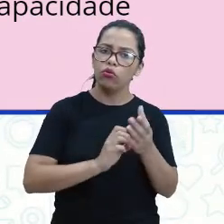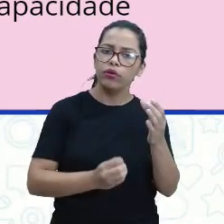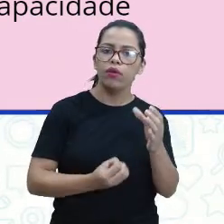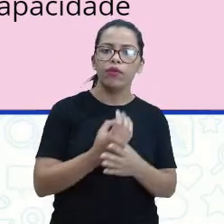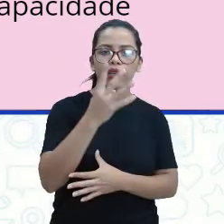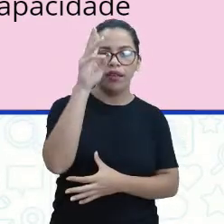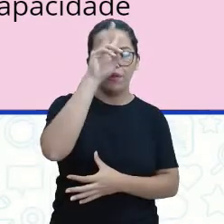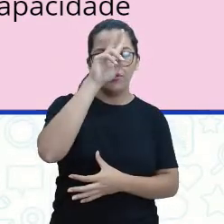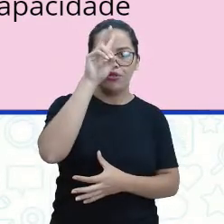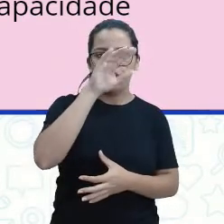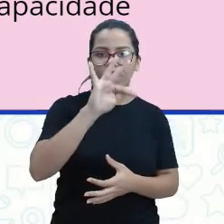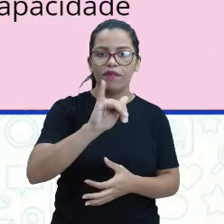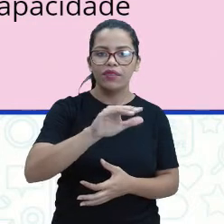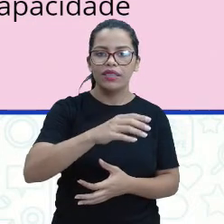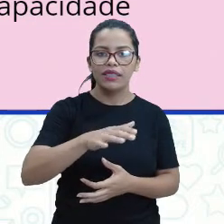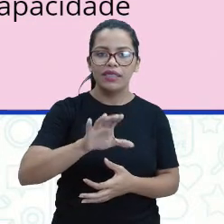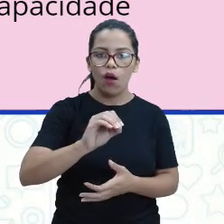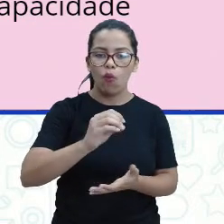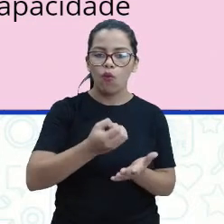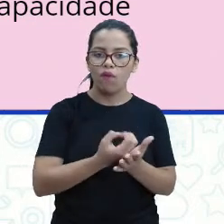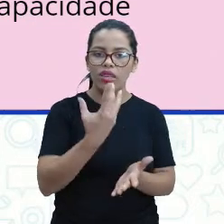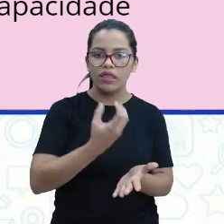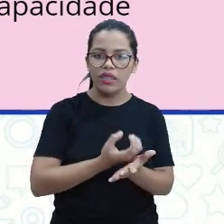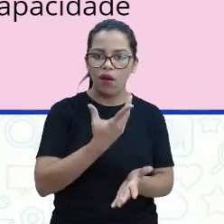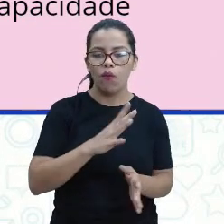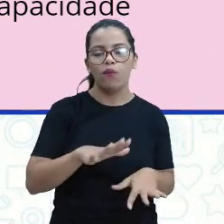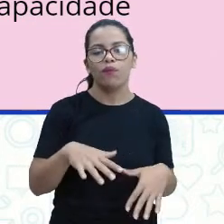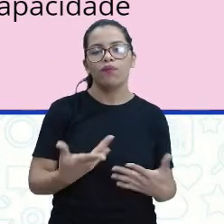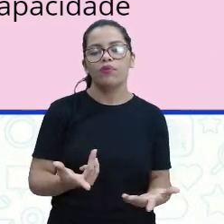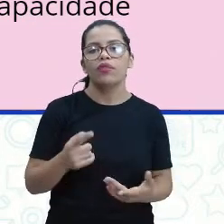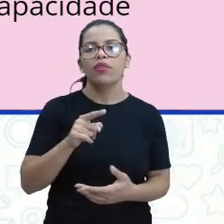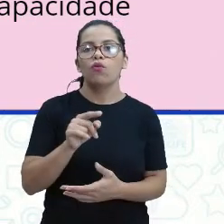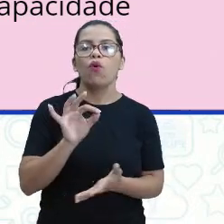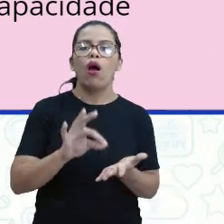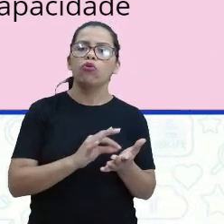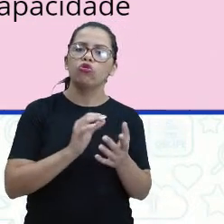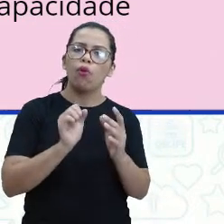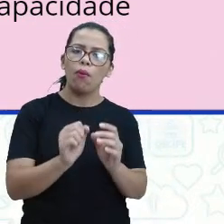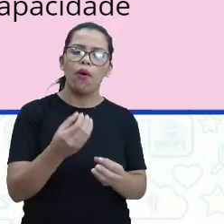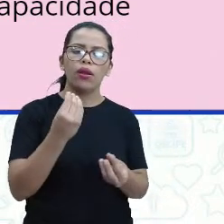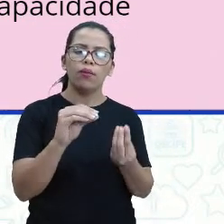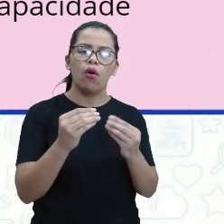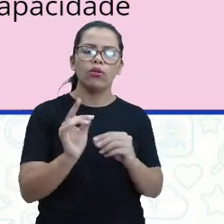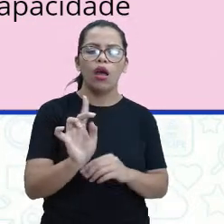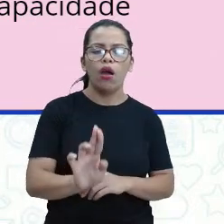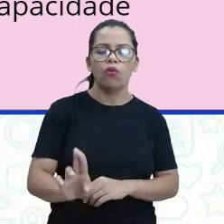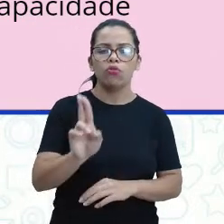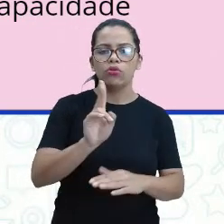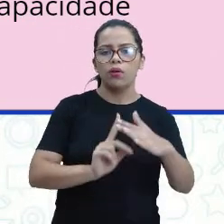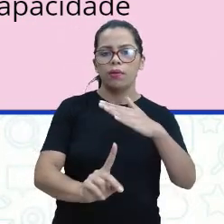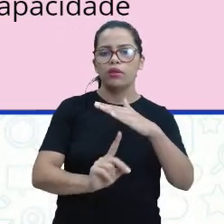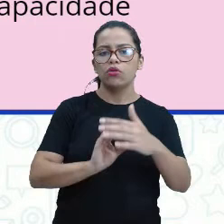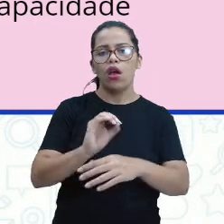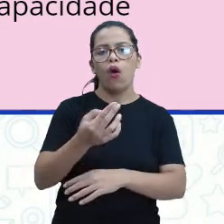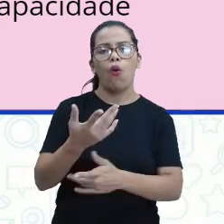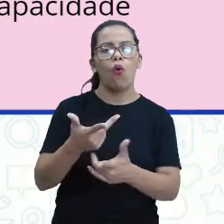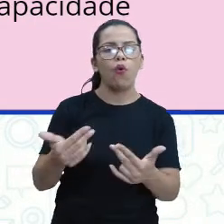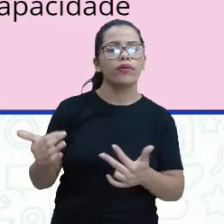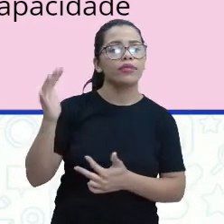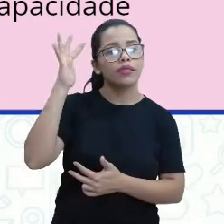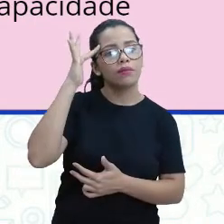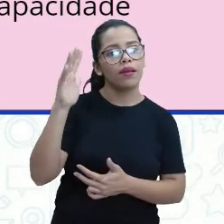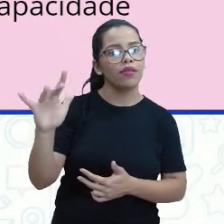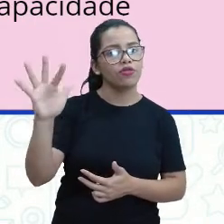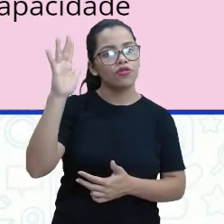ser o estado de lacunas no registro histórico real, que um autor pode preencher usando personagens ou eventos imaginados. Como